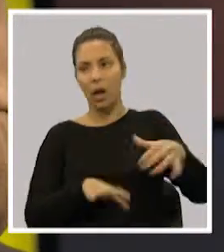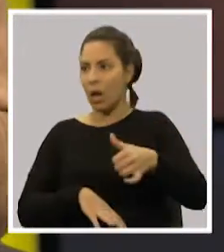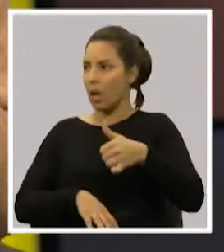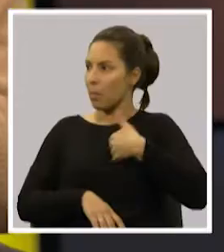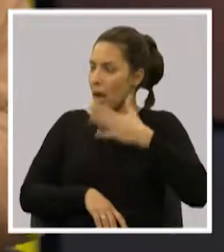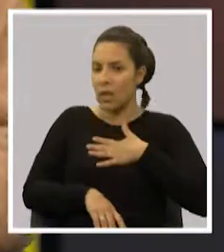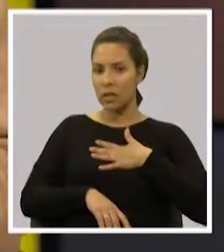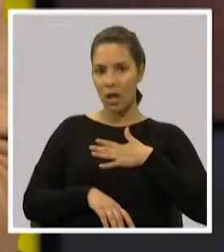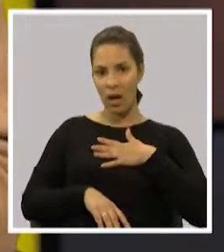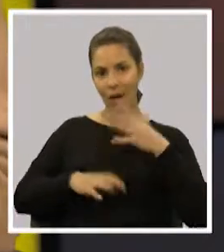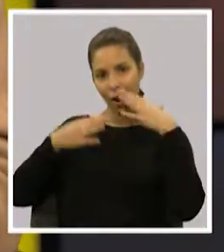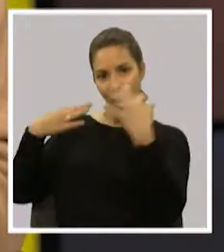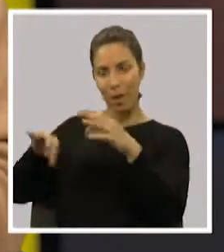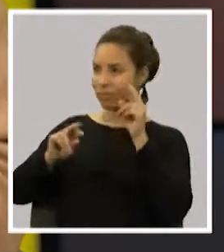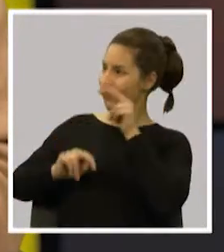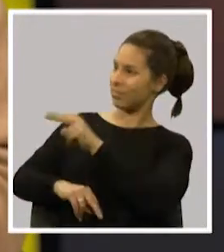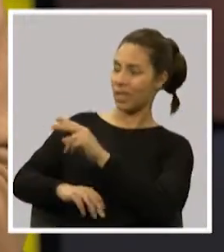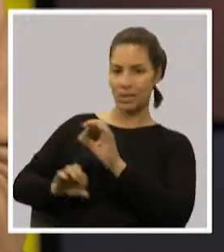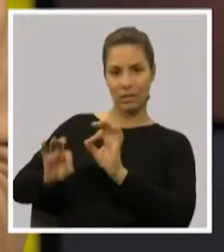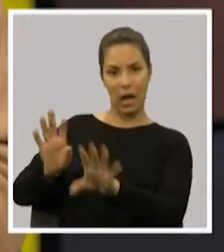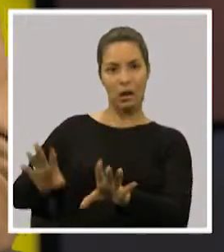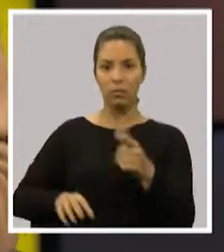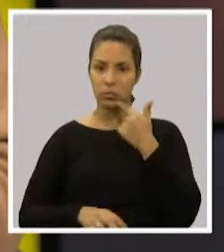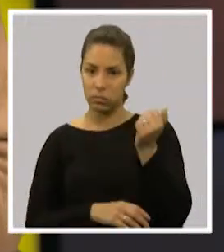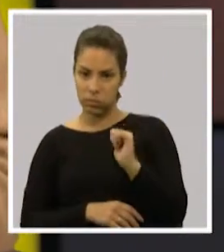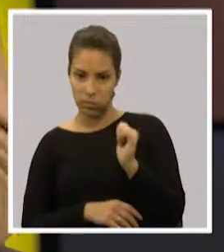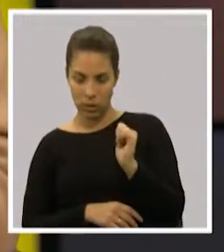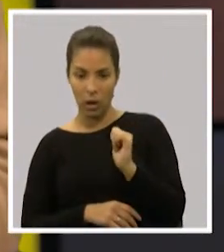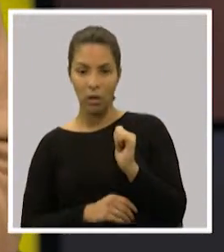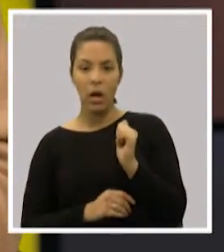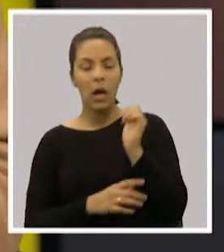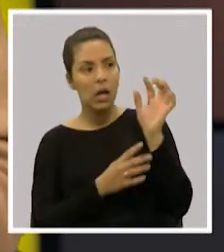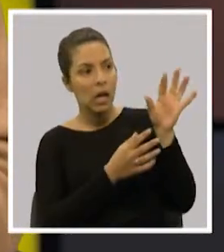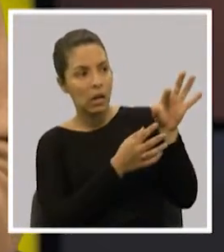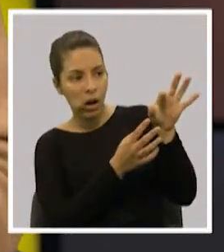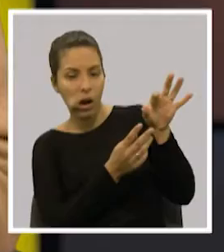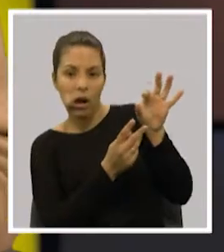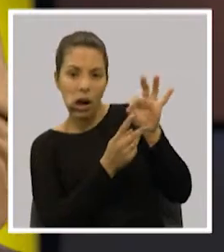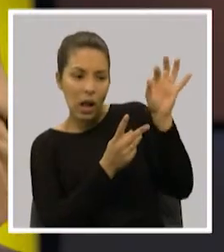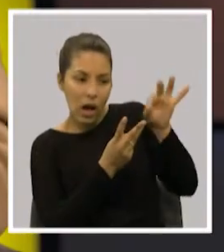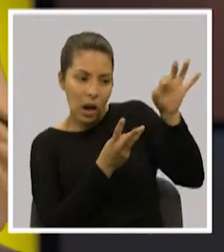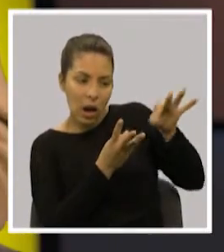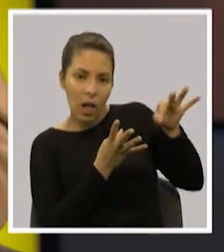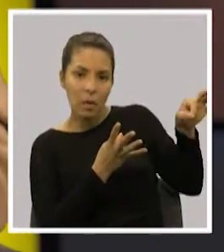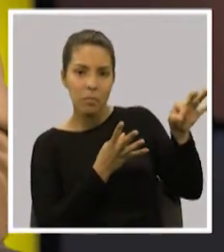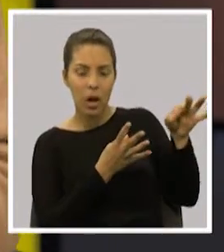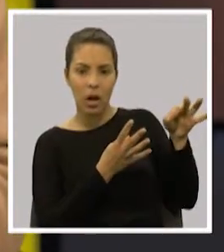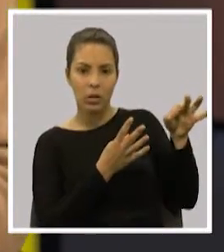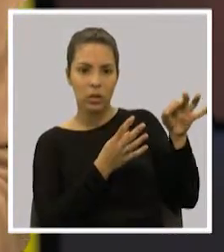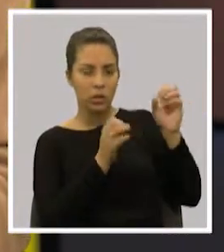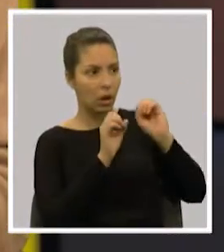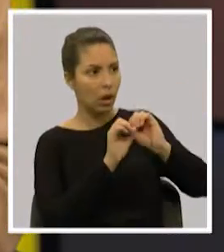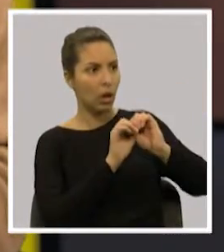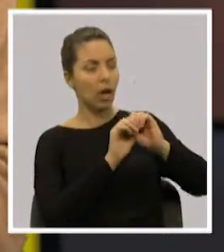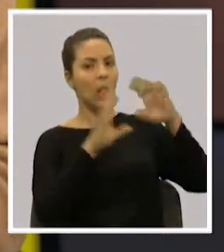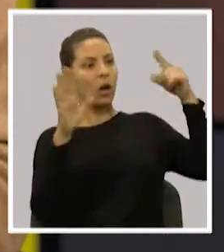multinacional. É preciso considerar que há certos elementos que não são assim, se calhar, à primeira vista, tão óbvios, mas